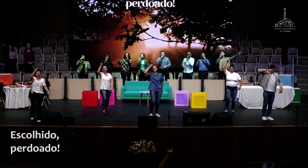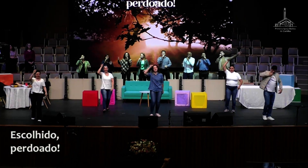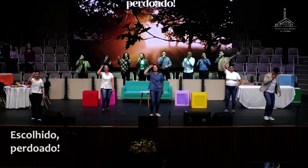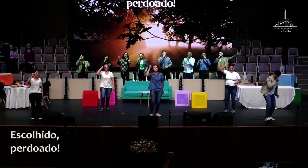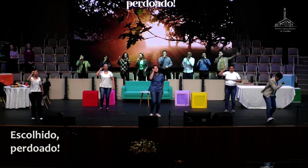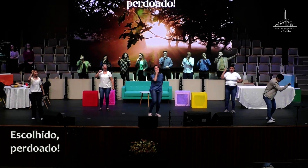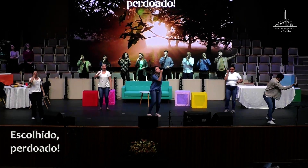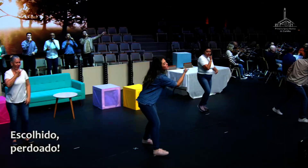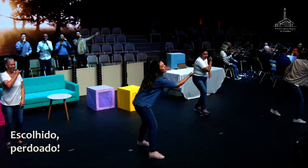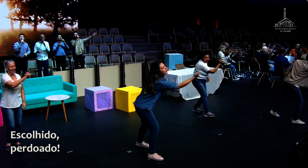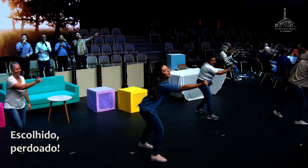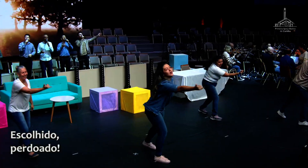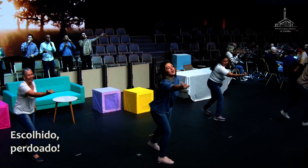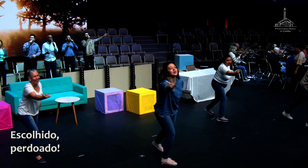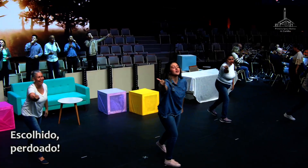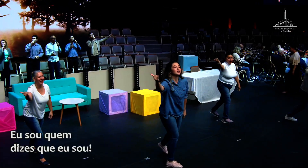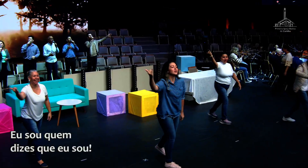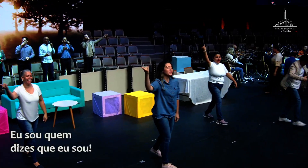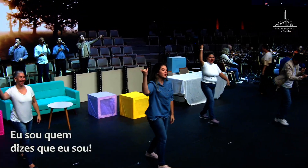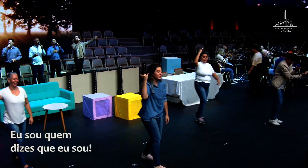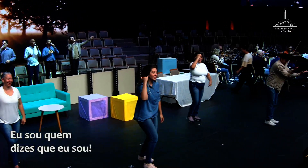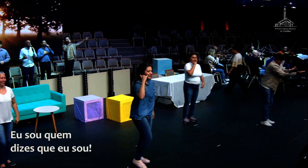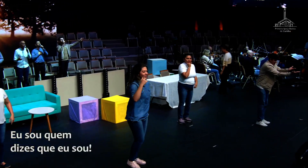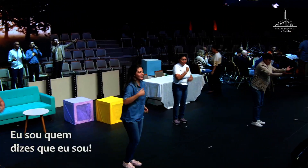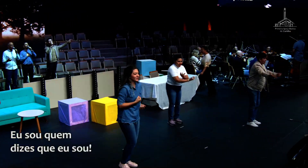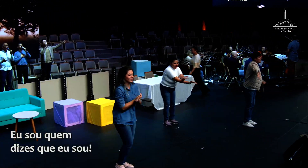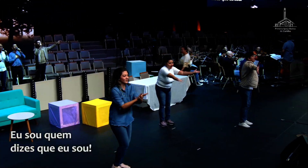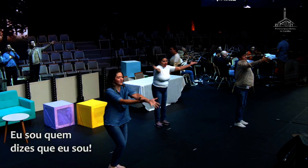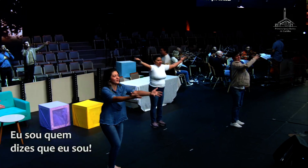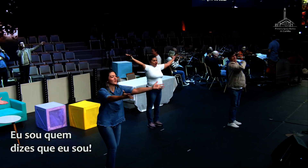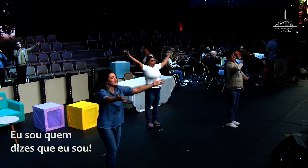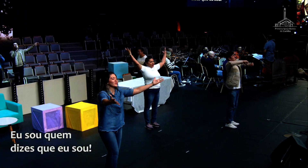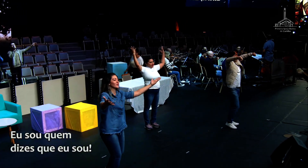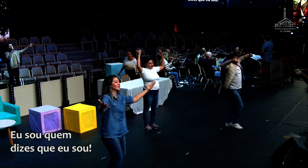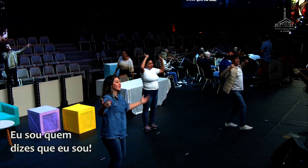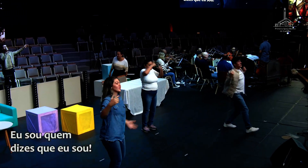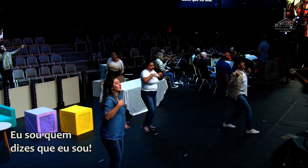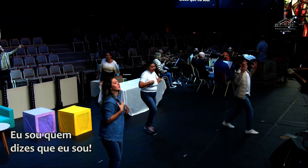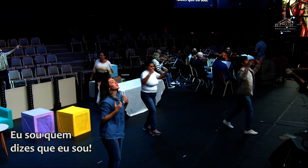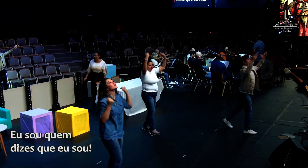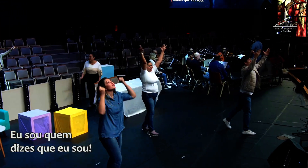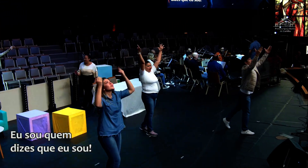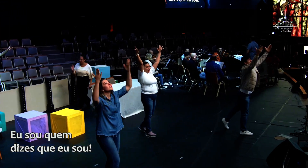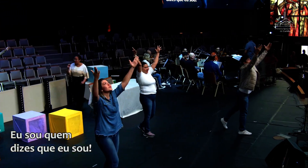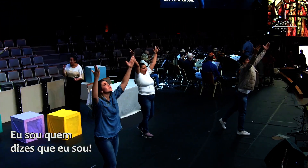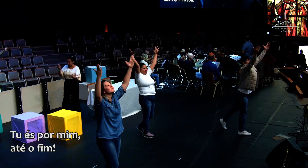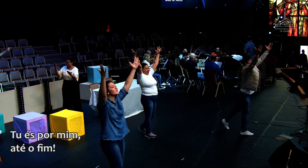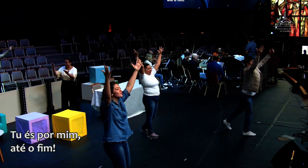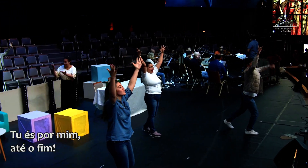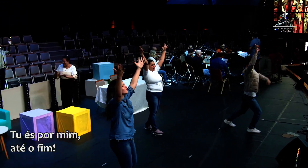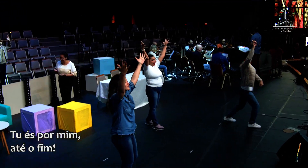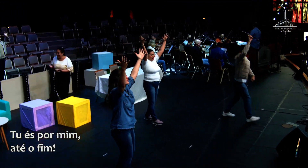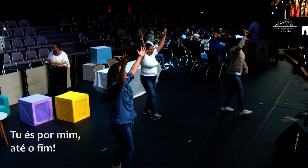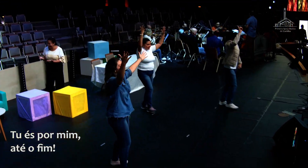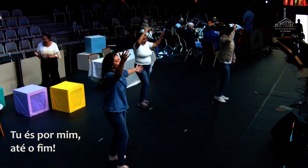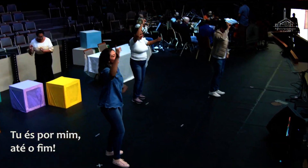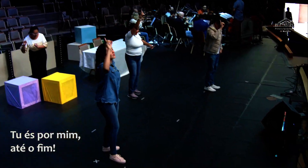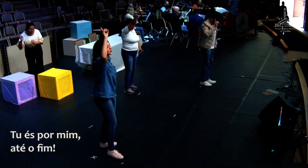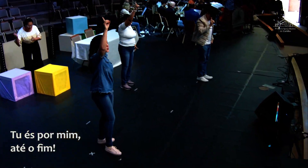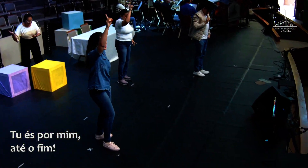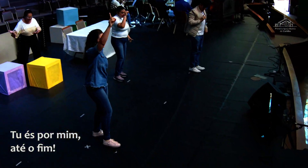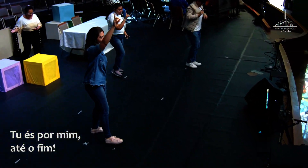Escolhido, perdoado. Eu sou quem dizes que eu sou. Tu